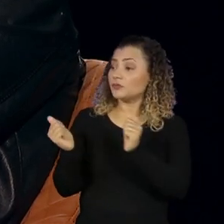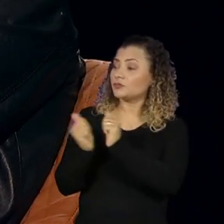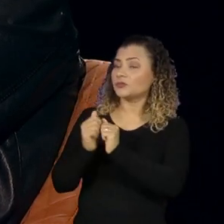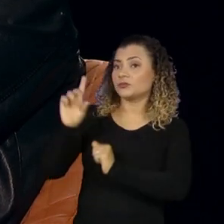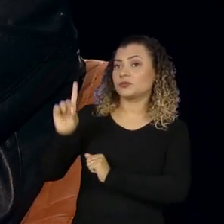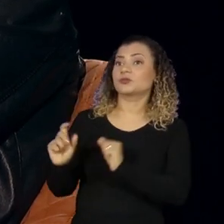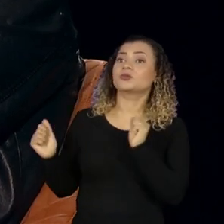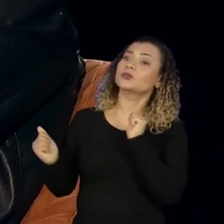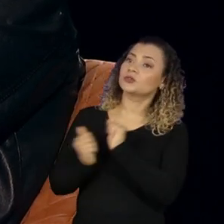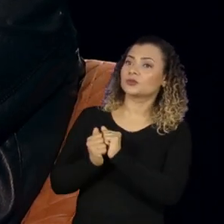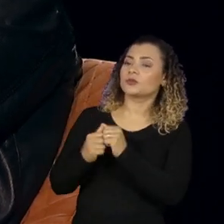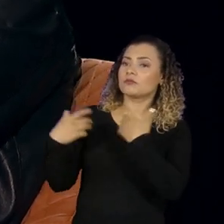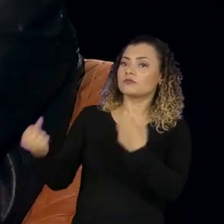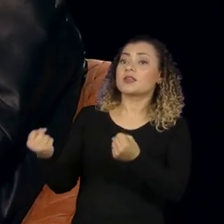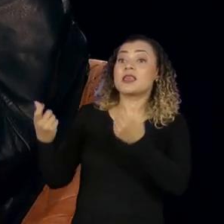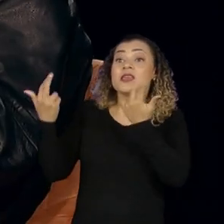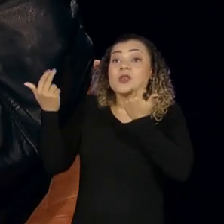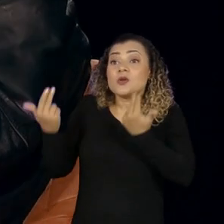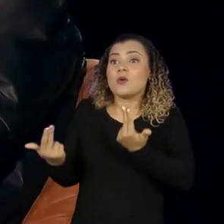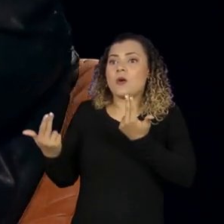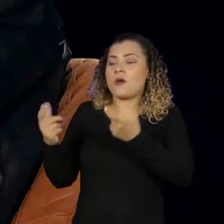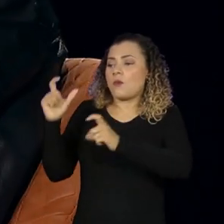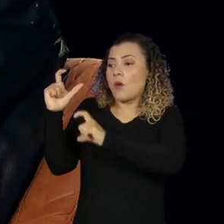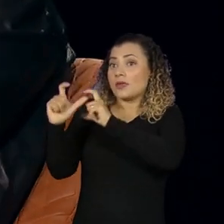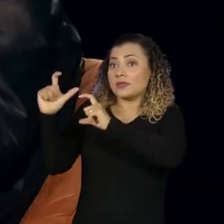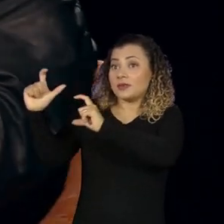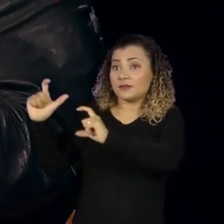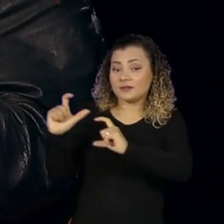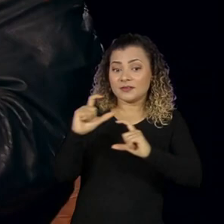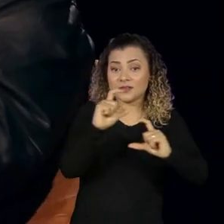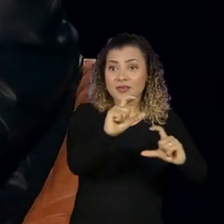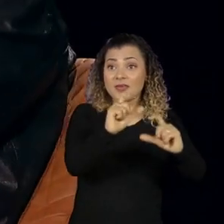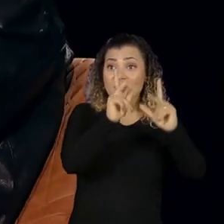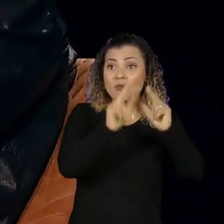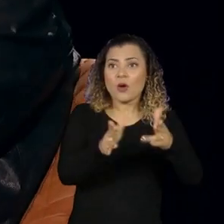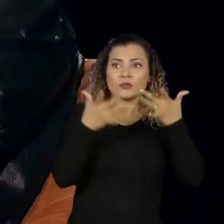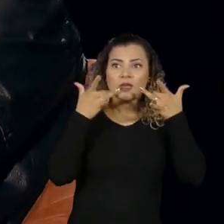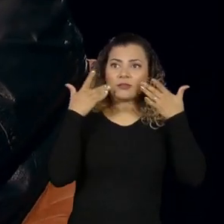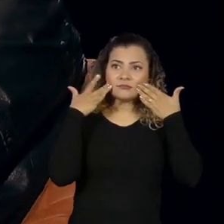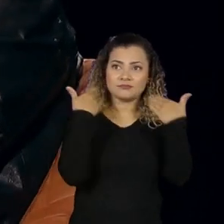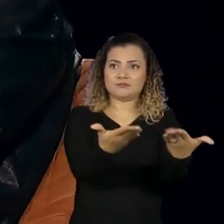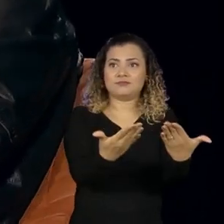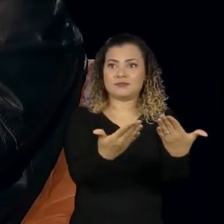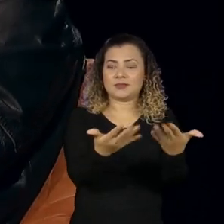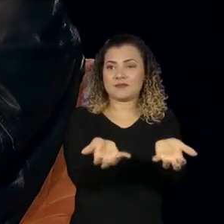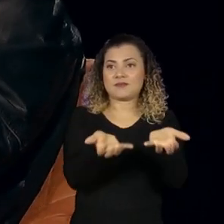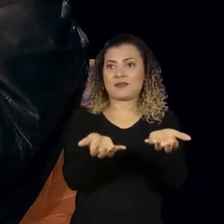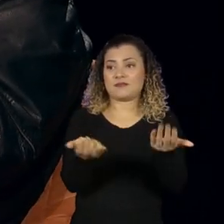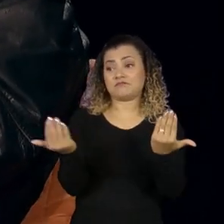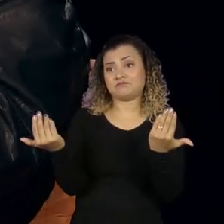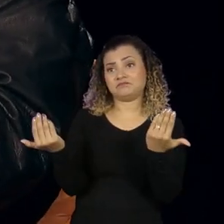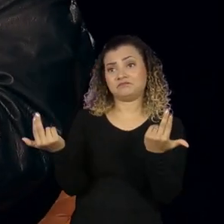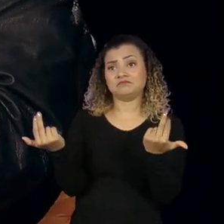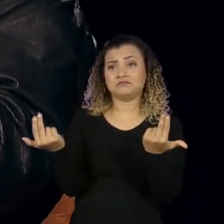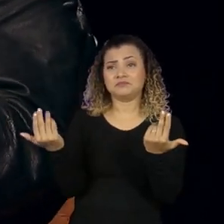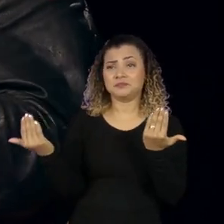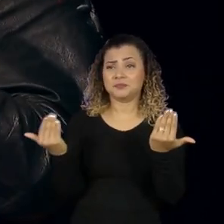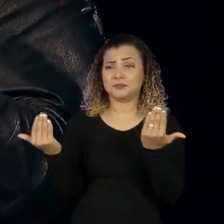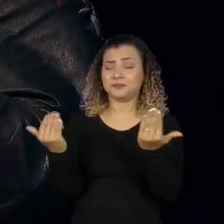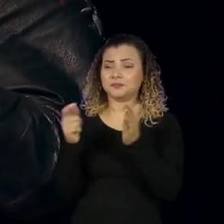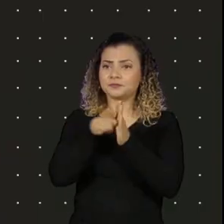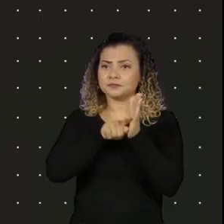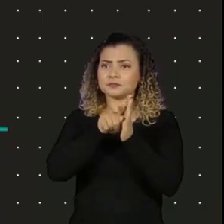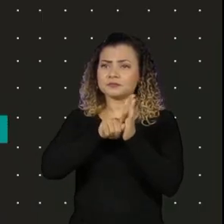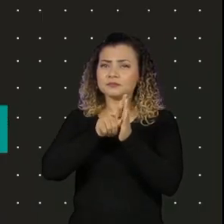quero fazer exatamente o seu quadrinho e levar para o teatro. Eu não quero... Né? Então, ele dirigiu junto comigo, de conversando.